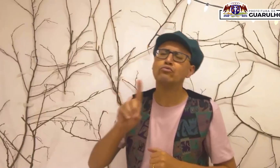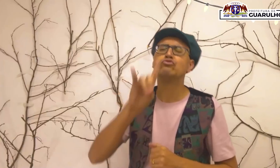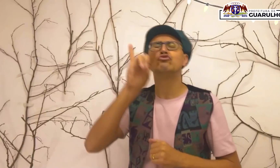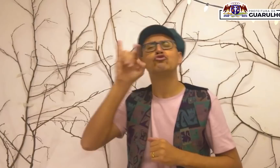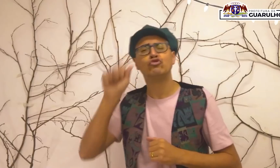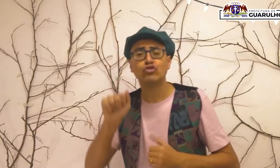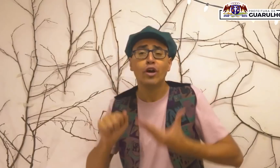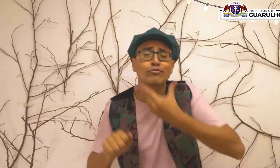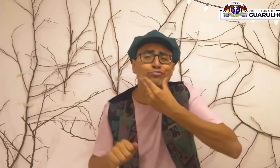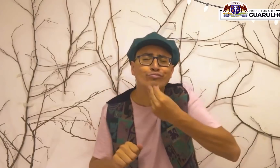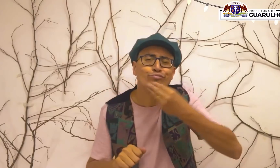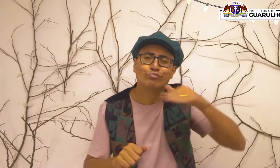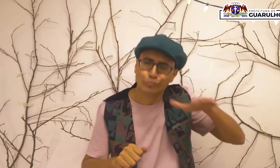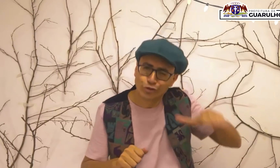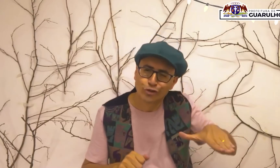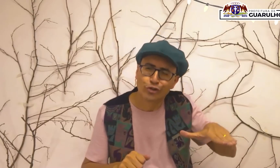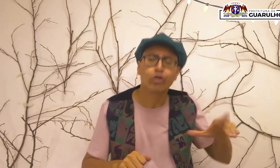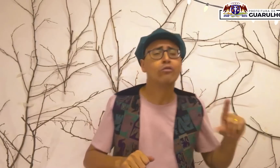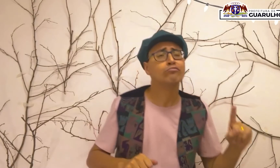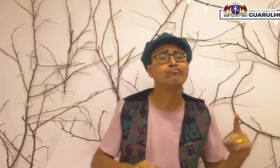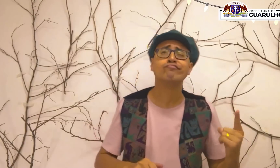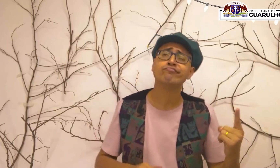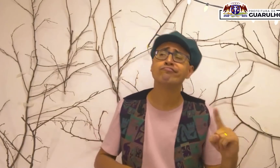Um dia, um menininho